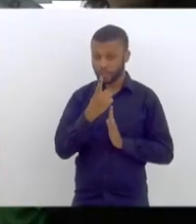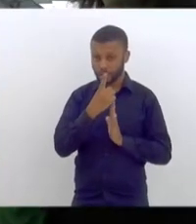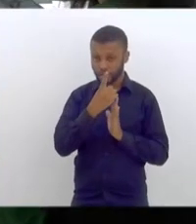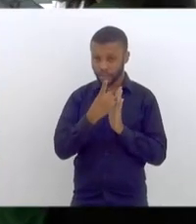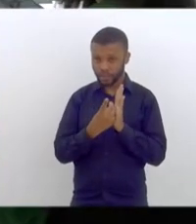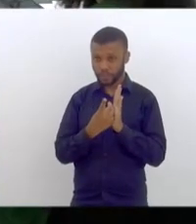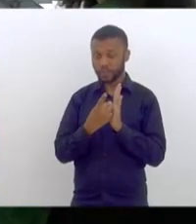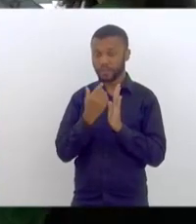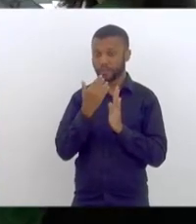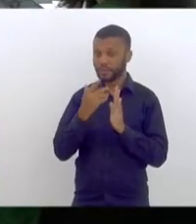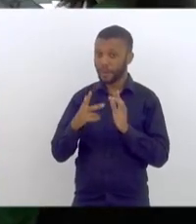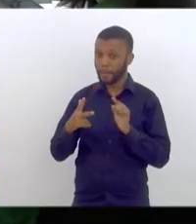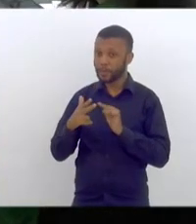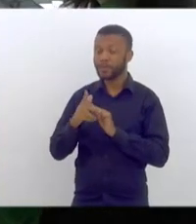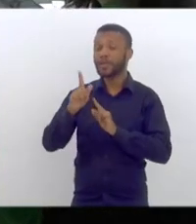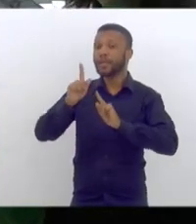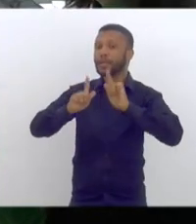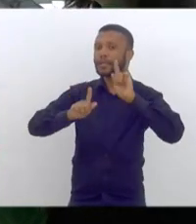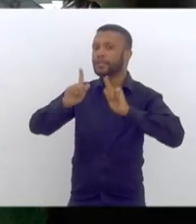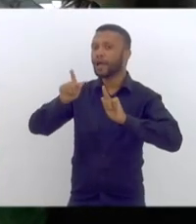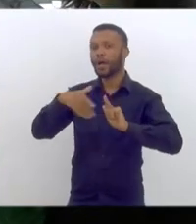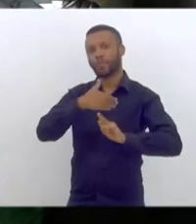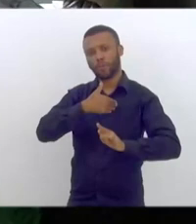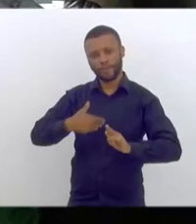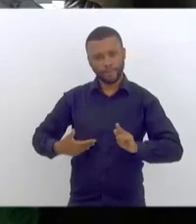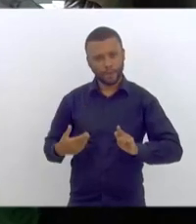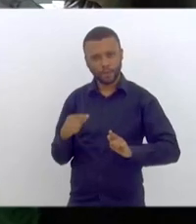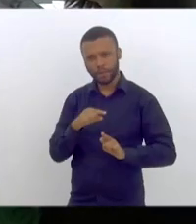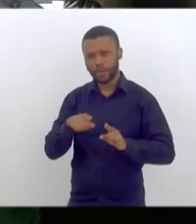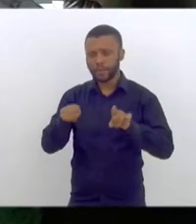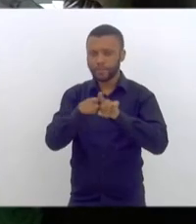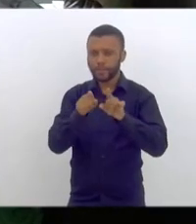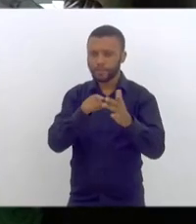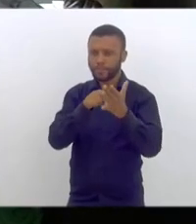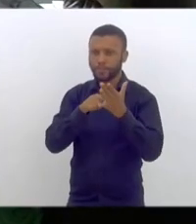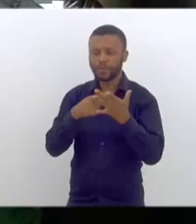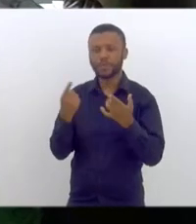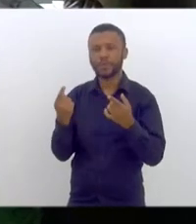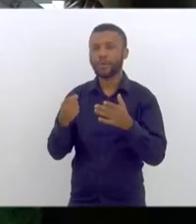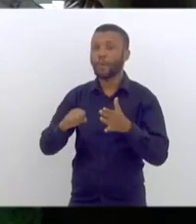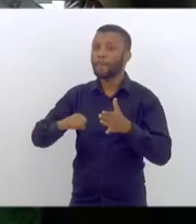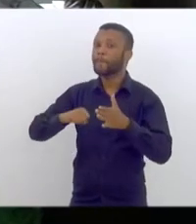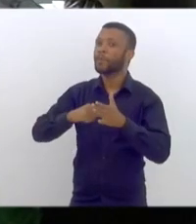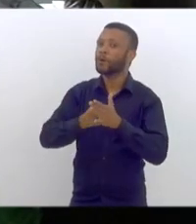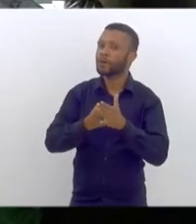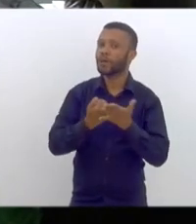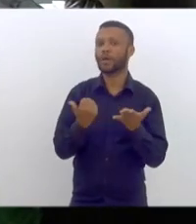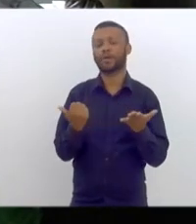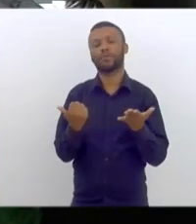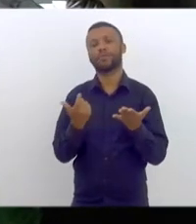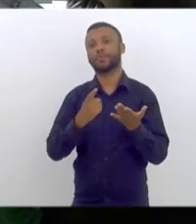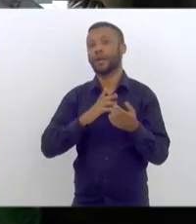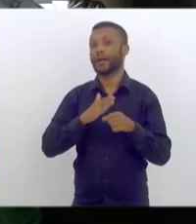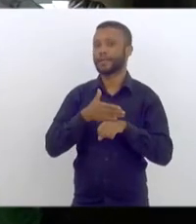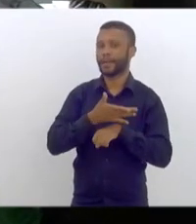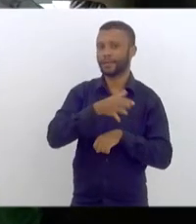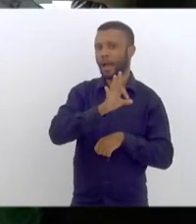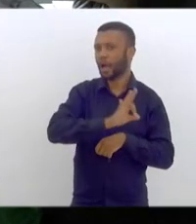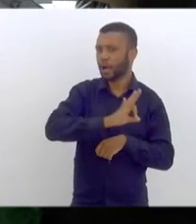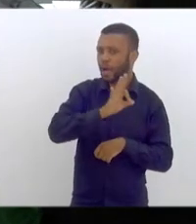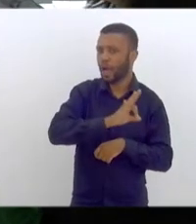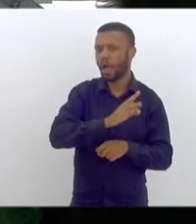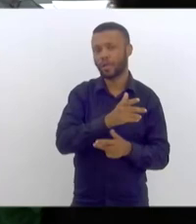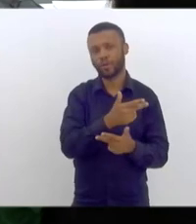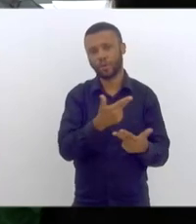impedidas de licitar com poder público elas não deveriam constar também impedimento de acesso a crédito eu eu